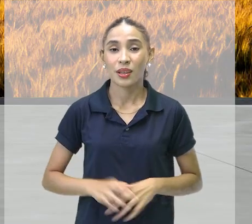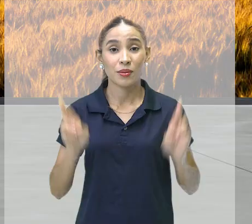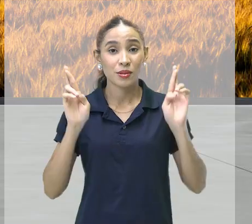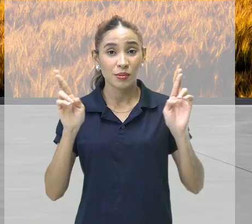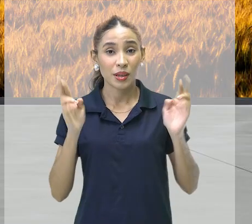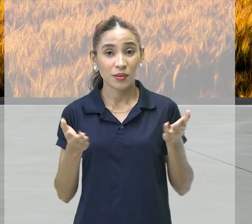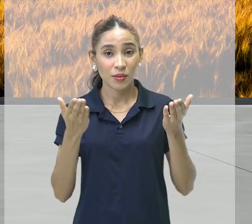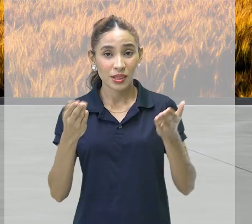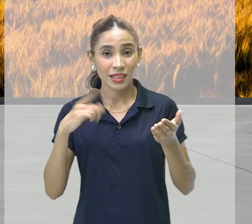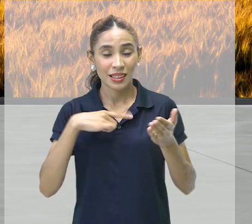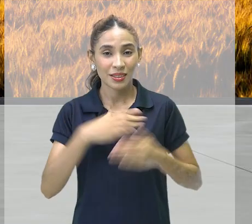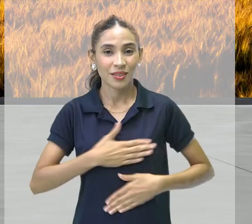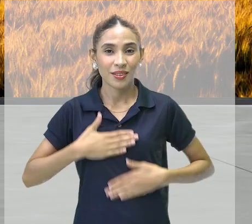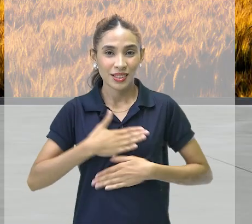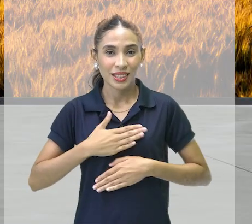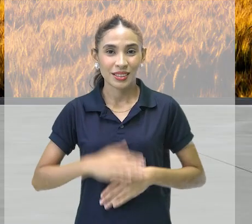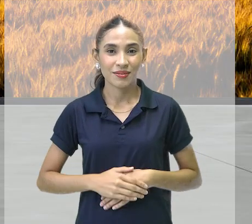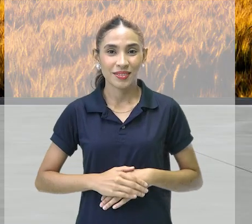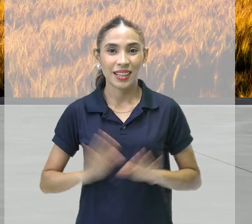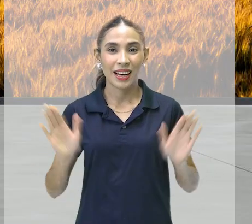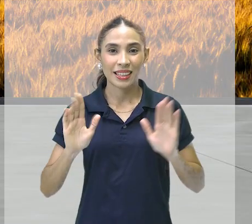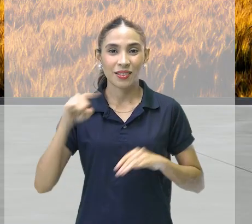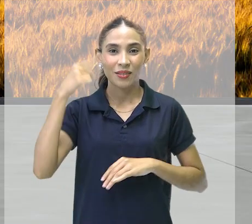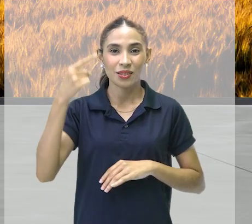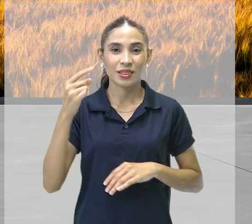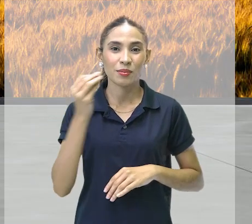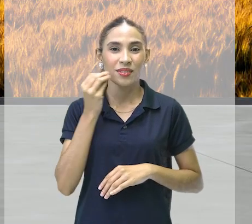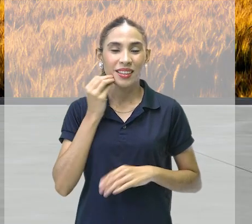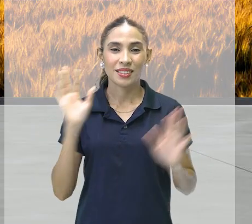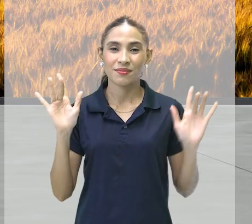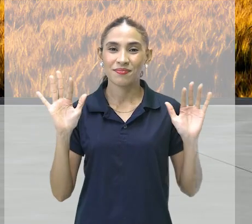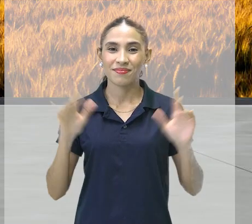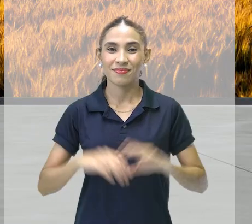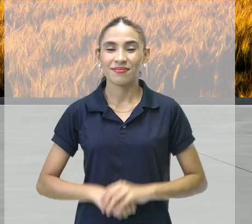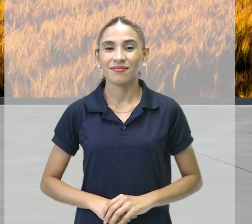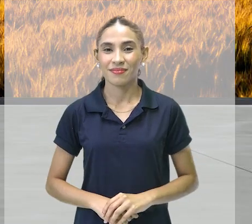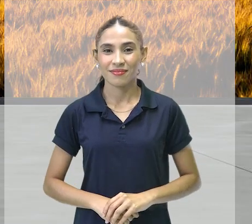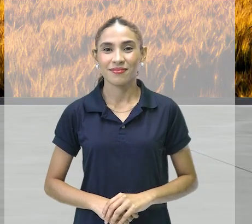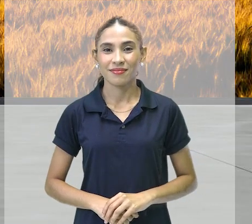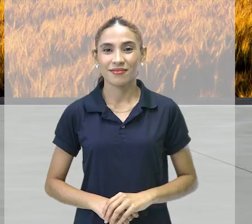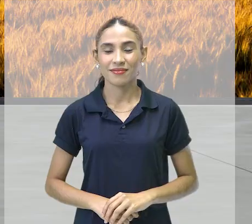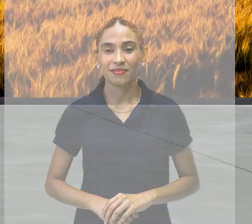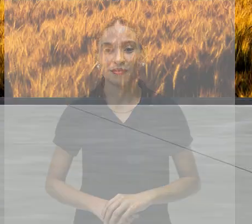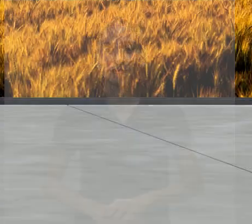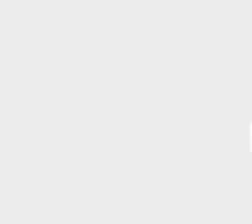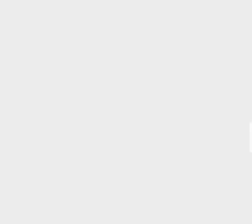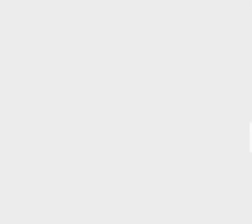nossa aula. Eu espero que vocês tenham gostado e até mais. Tchau!